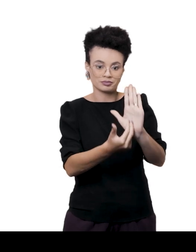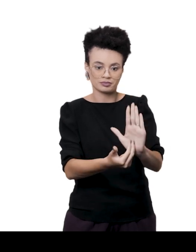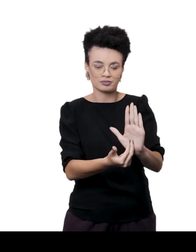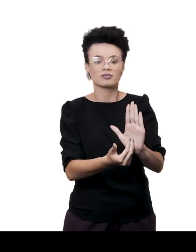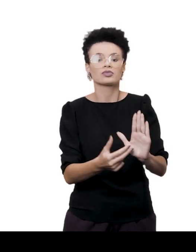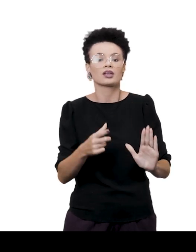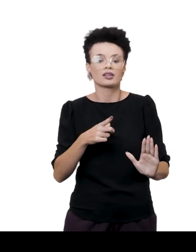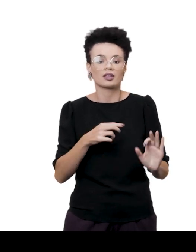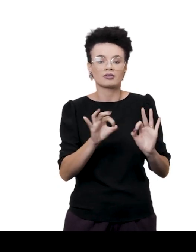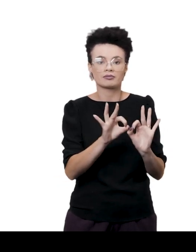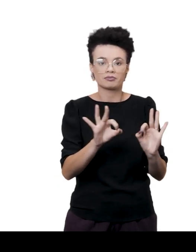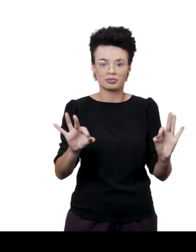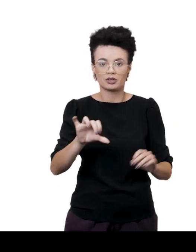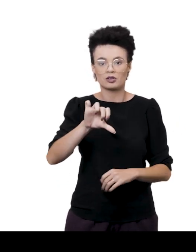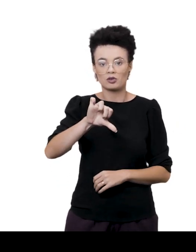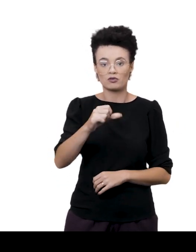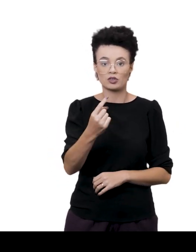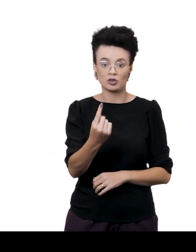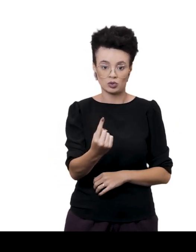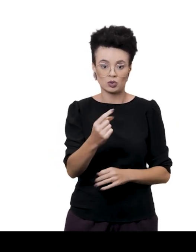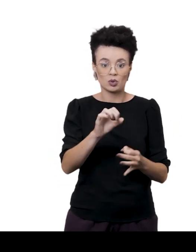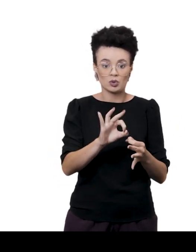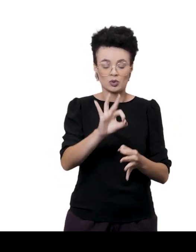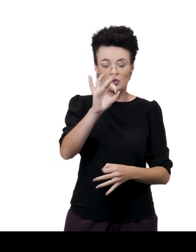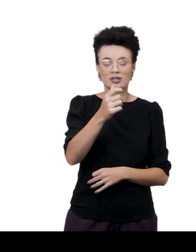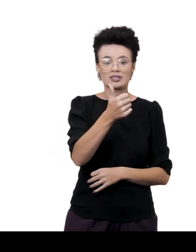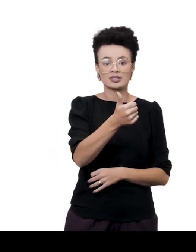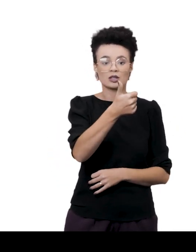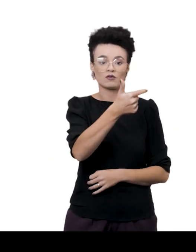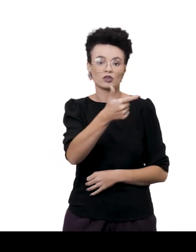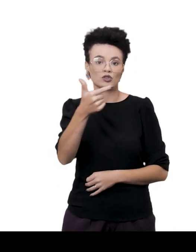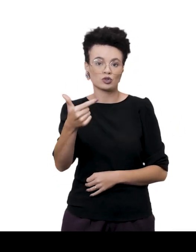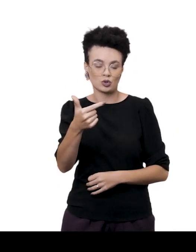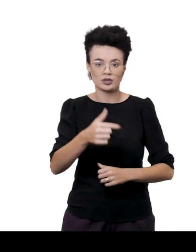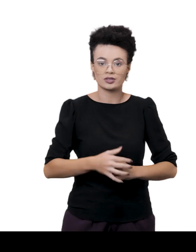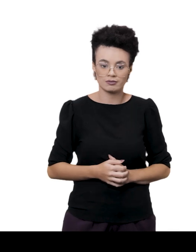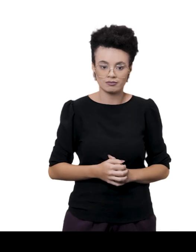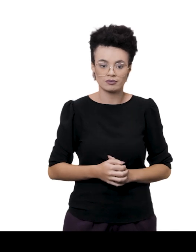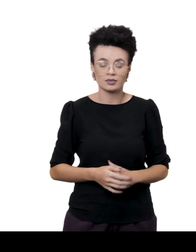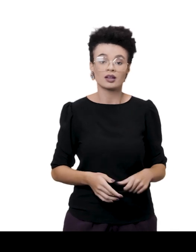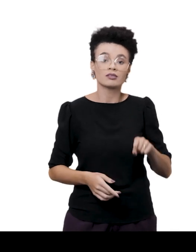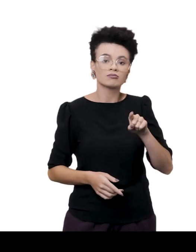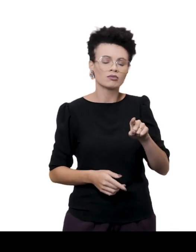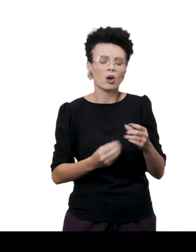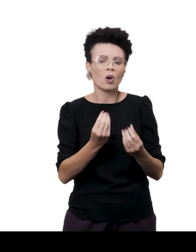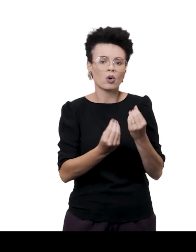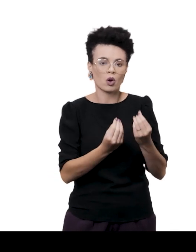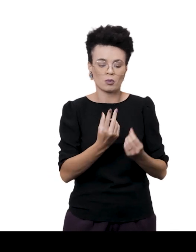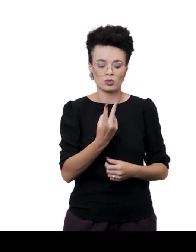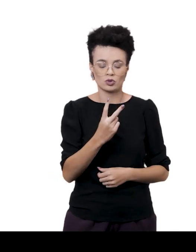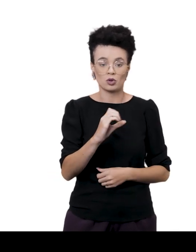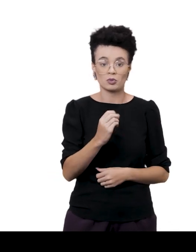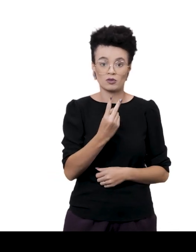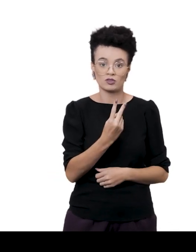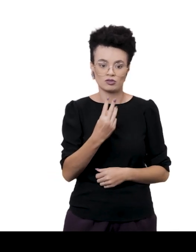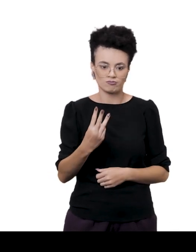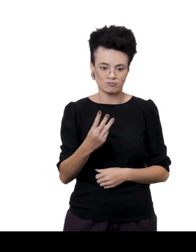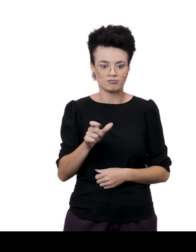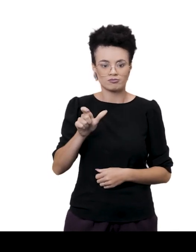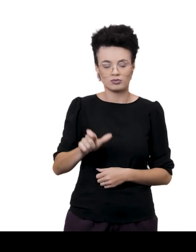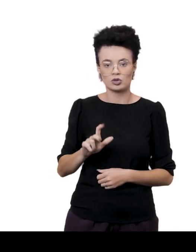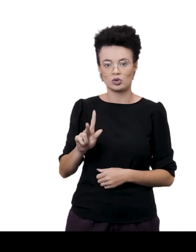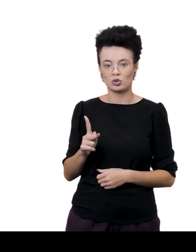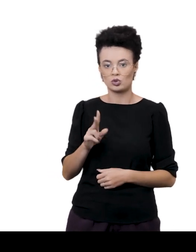com cerca de 91 centímetros de largura por 122 de altura. Em 2023,